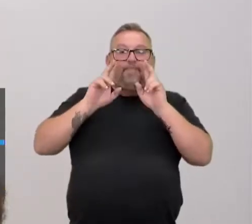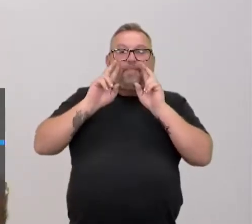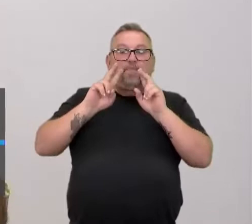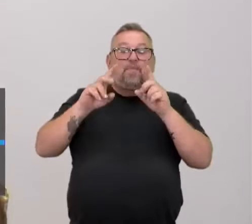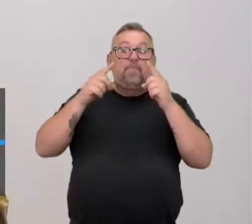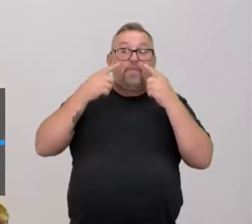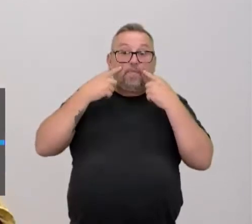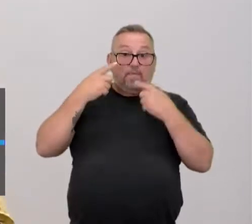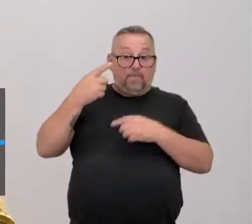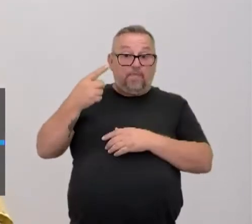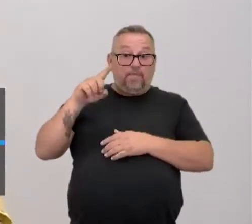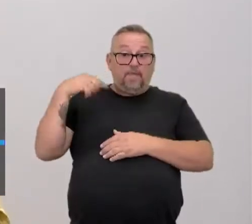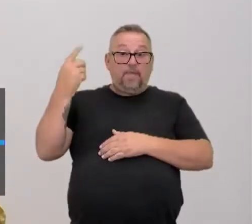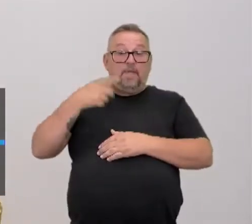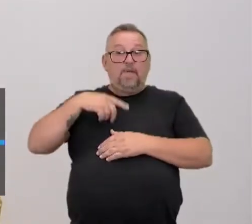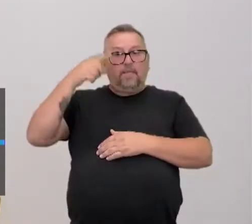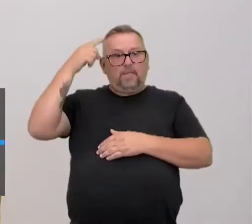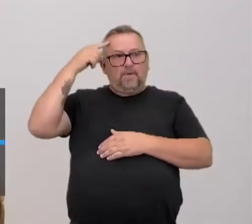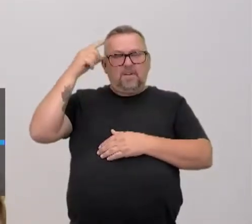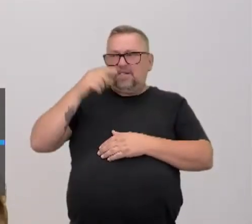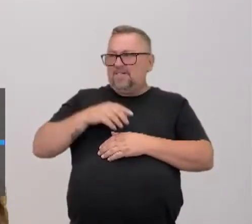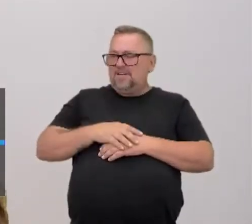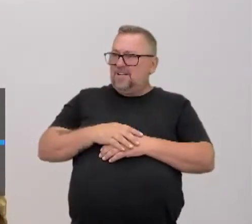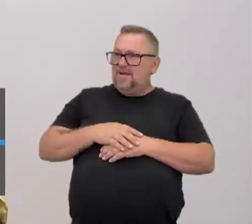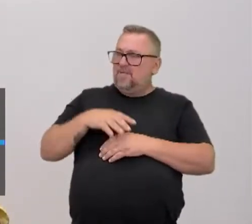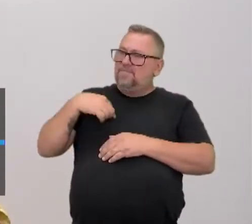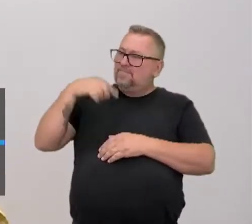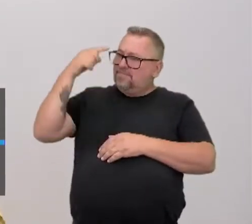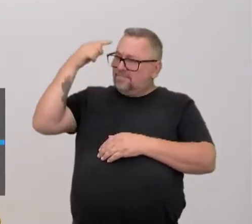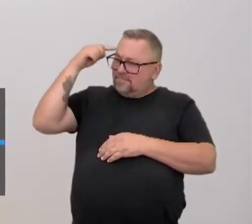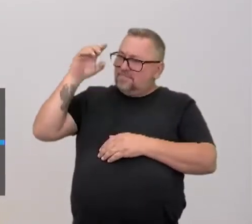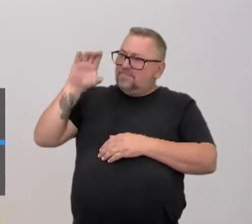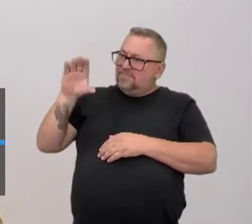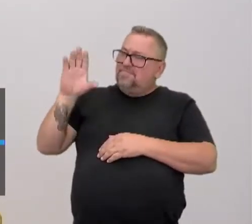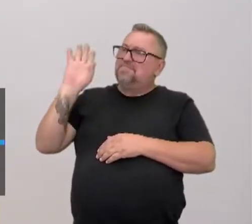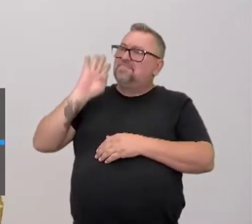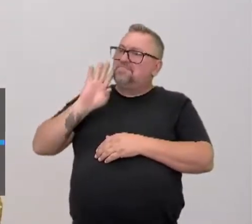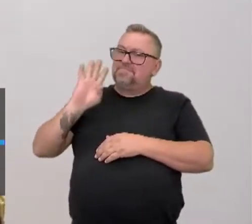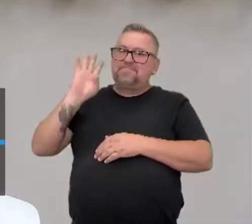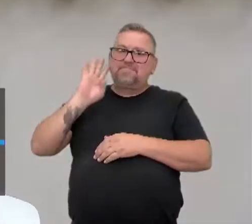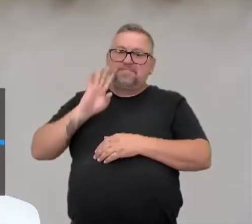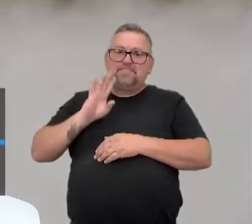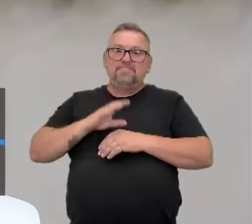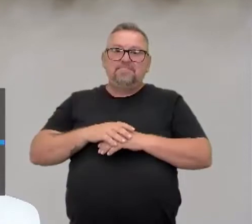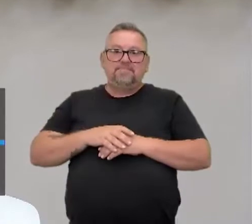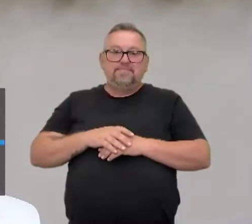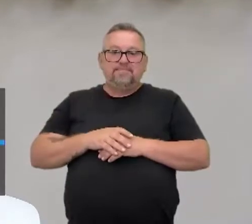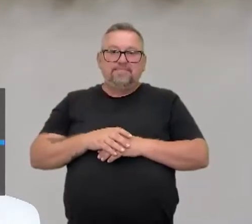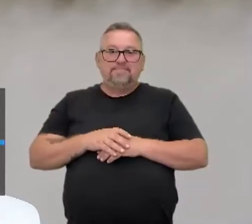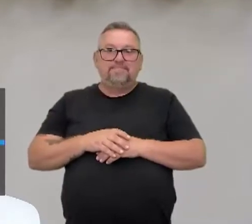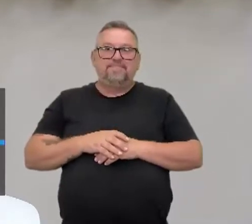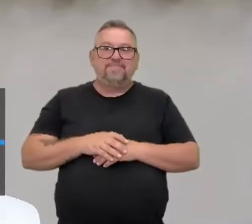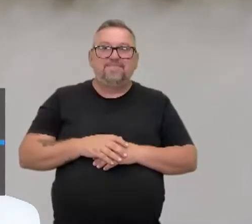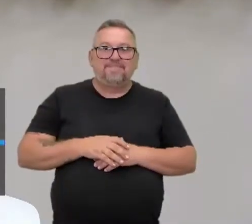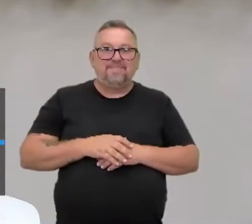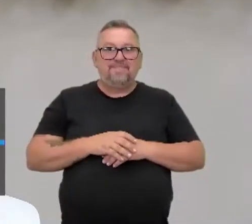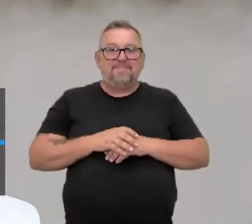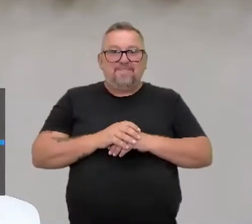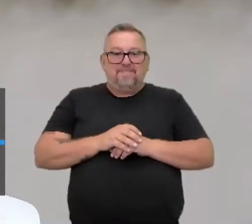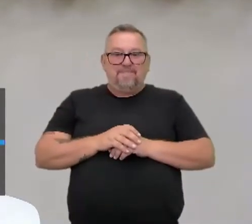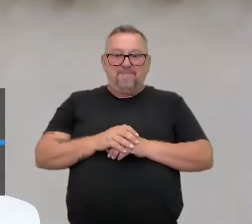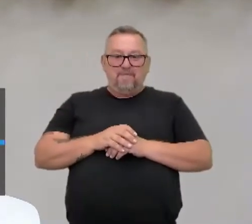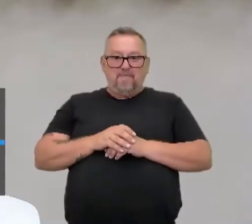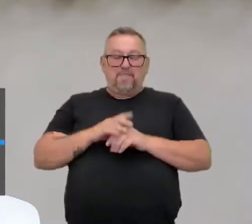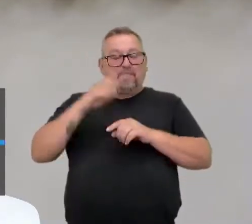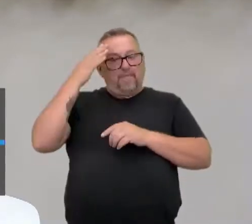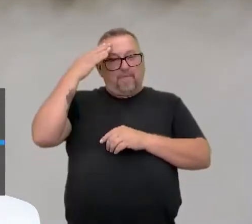que sempre faz com que a gente pense ao final: nossa, eu não tinha me ligado nisso, e é bem interessante. Obrigado pelo convite.